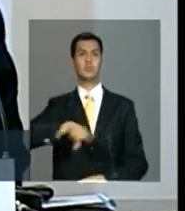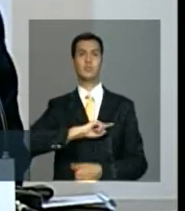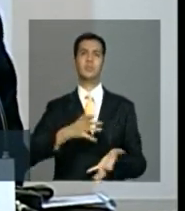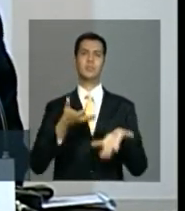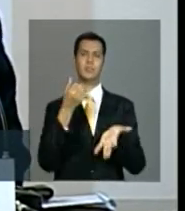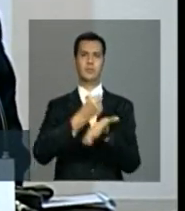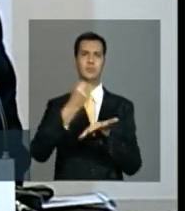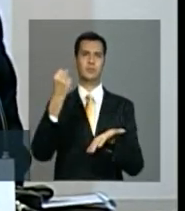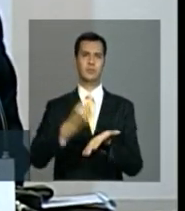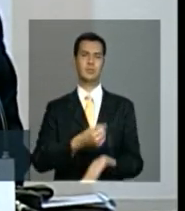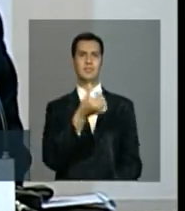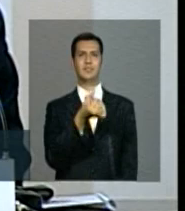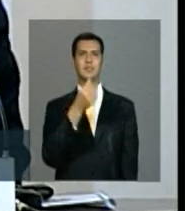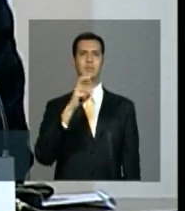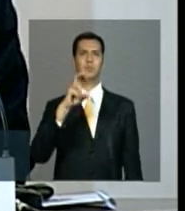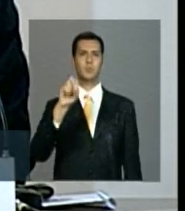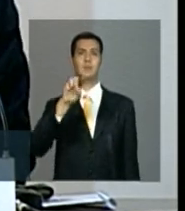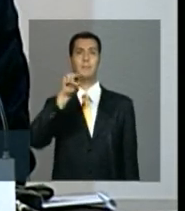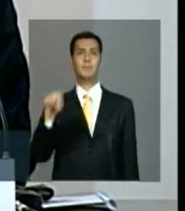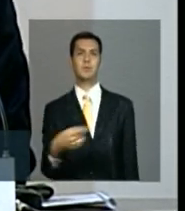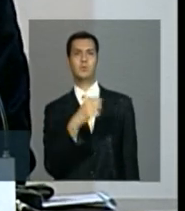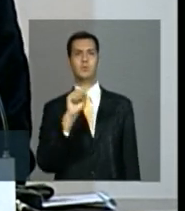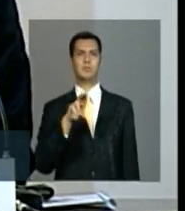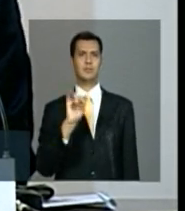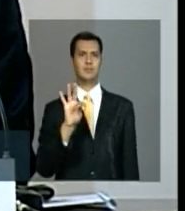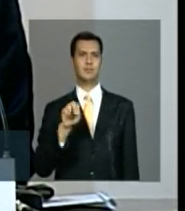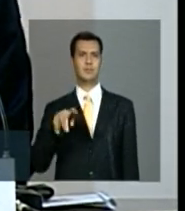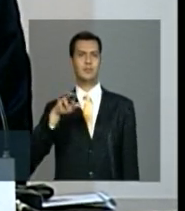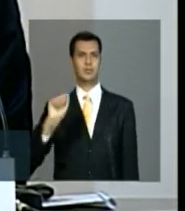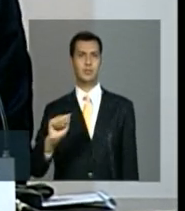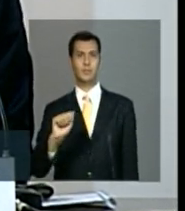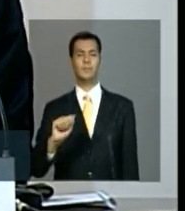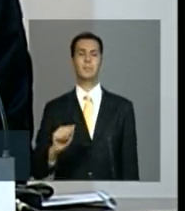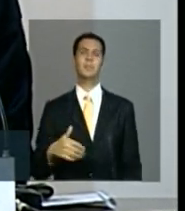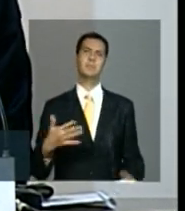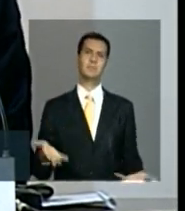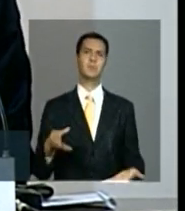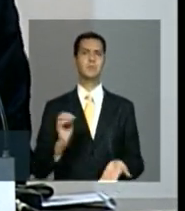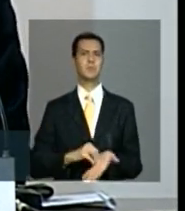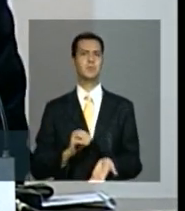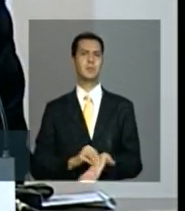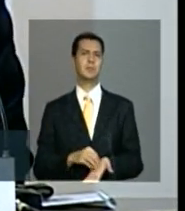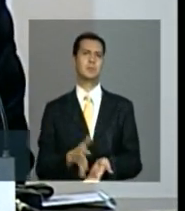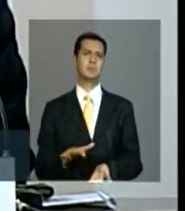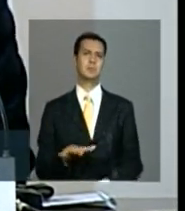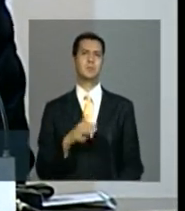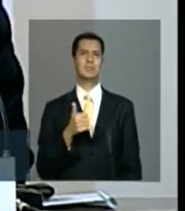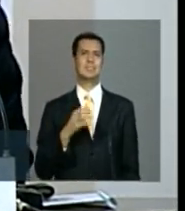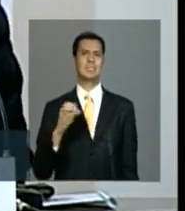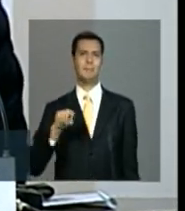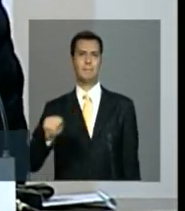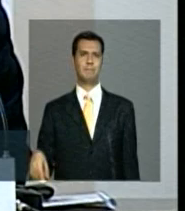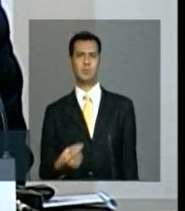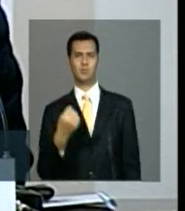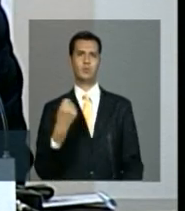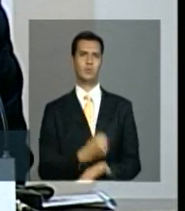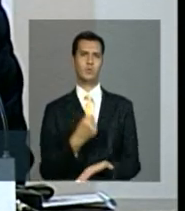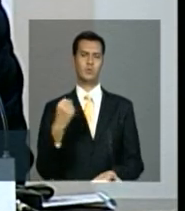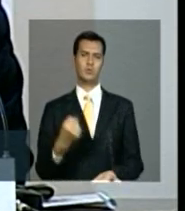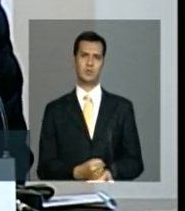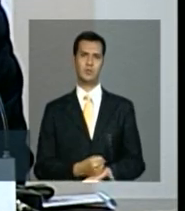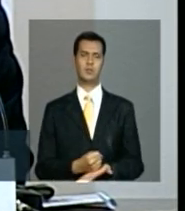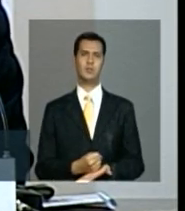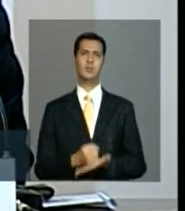650.000 cisternas deixando a o saldo pouco menos de 100.000 cisternas para contratar